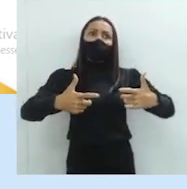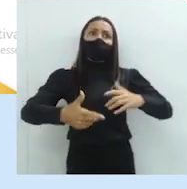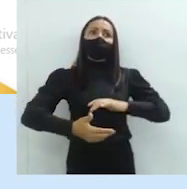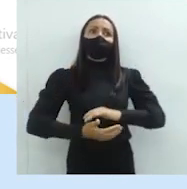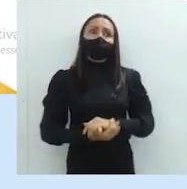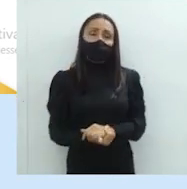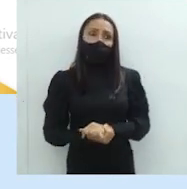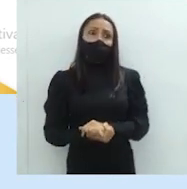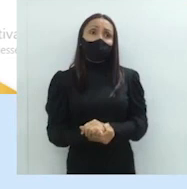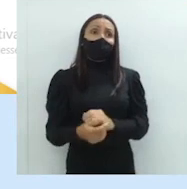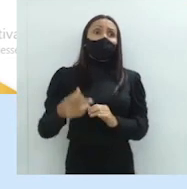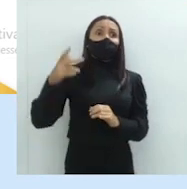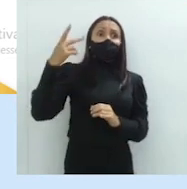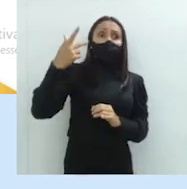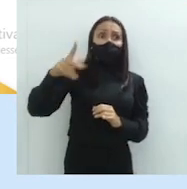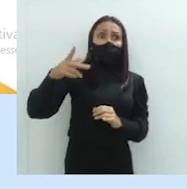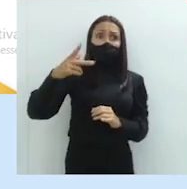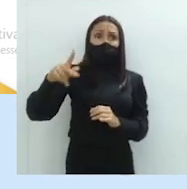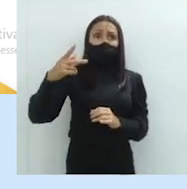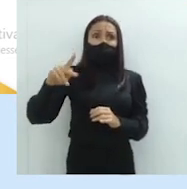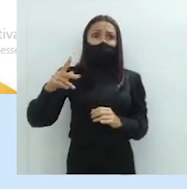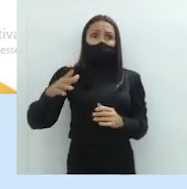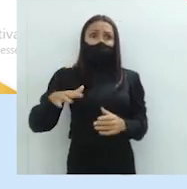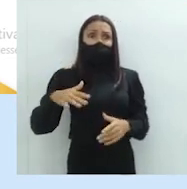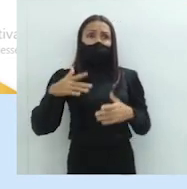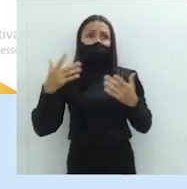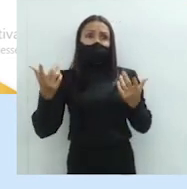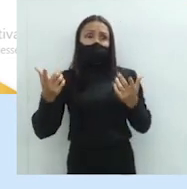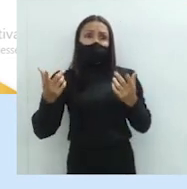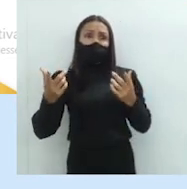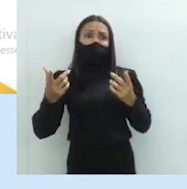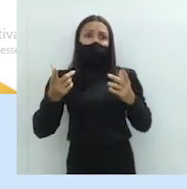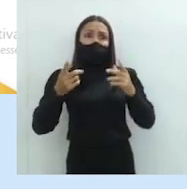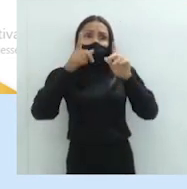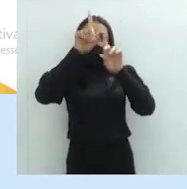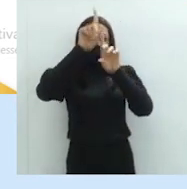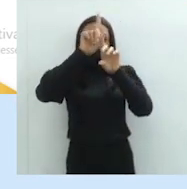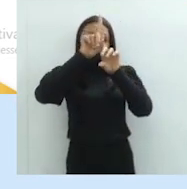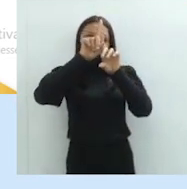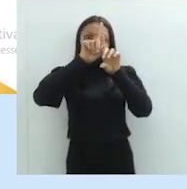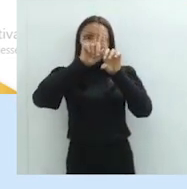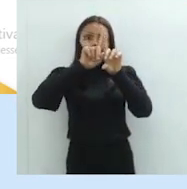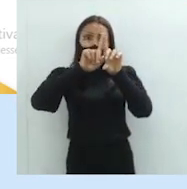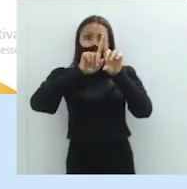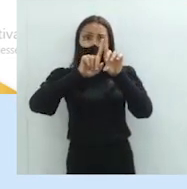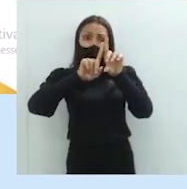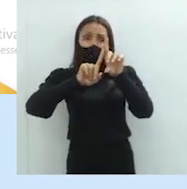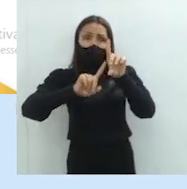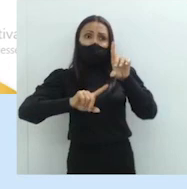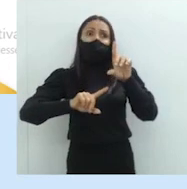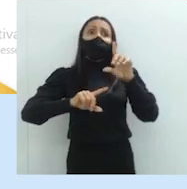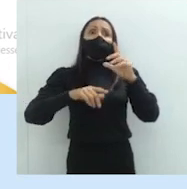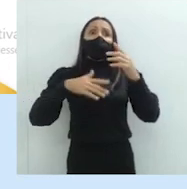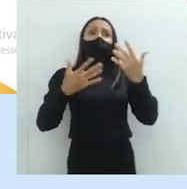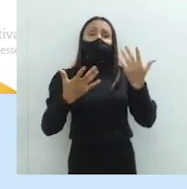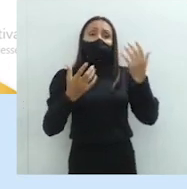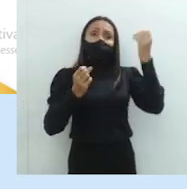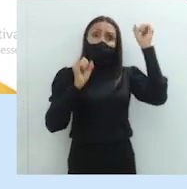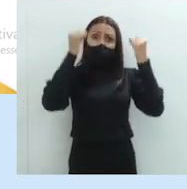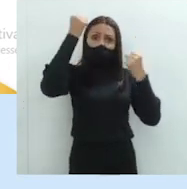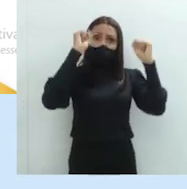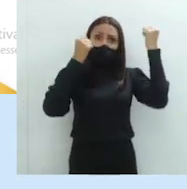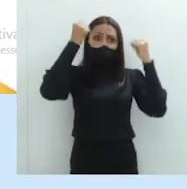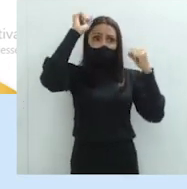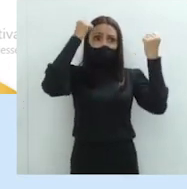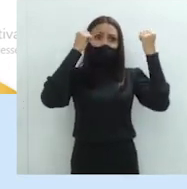Paraguai baixou consideravelmente seus índices de desenvolvimento, tanto na